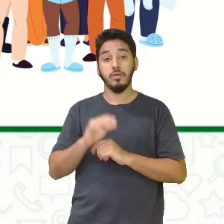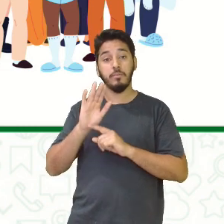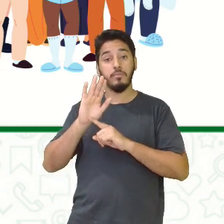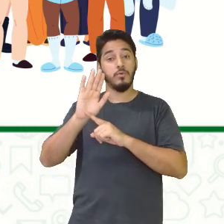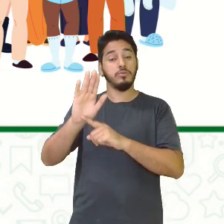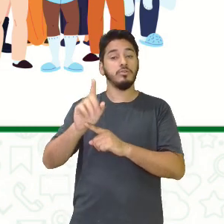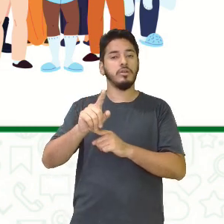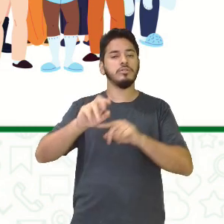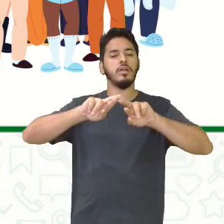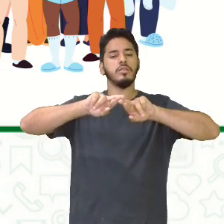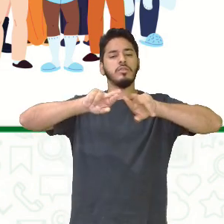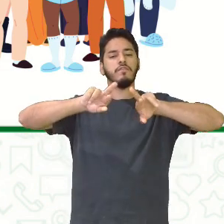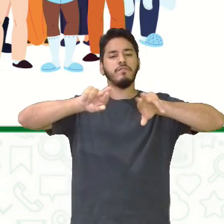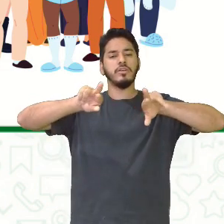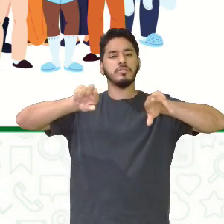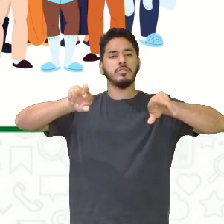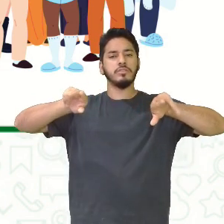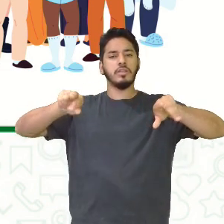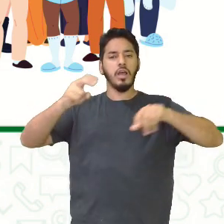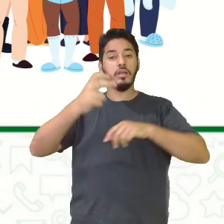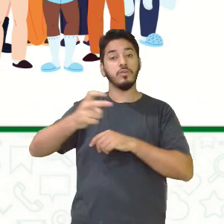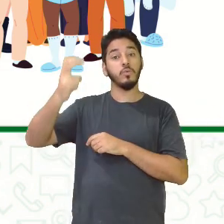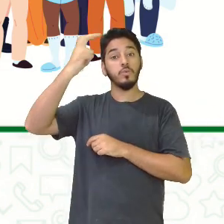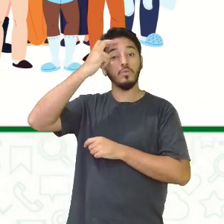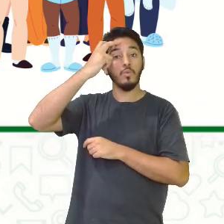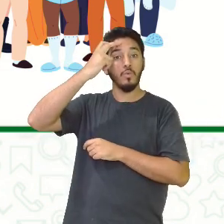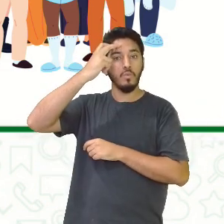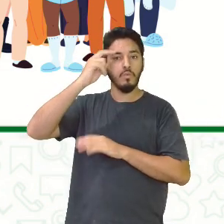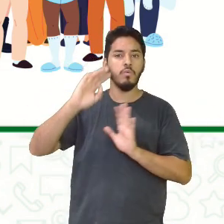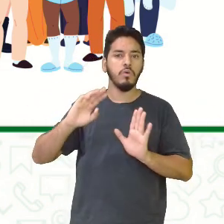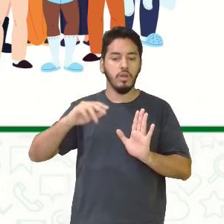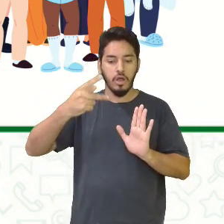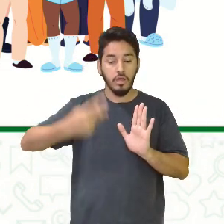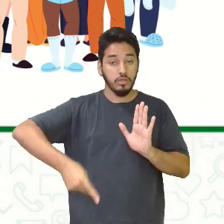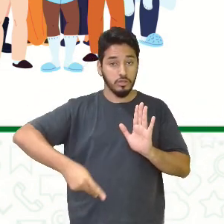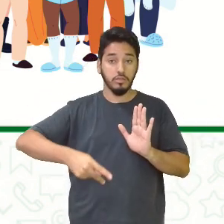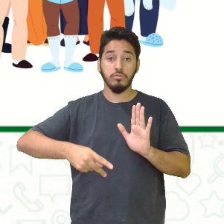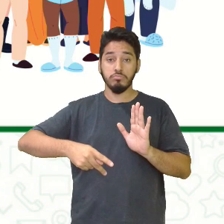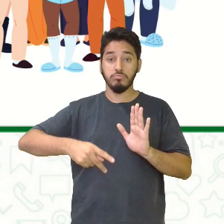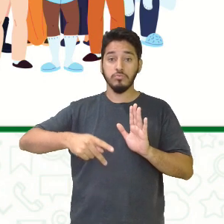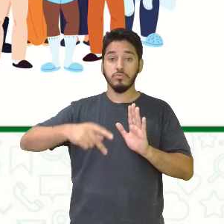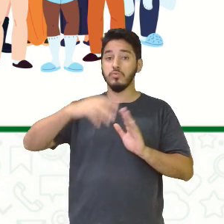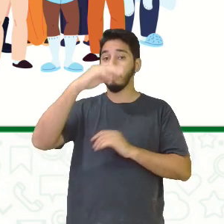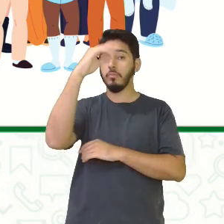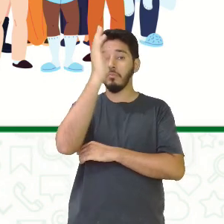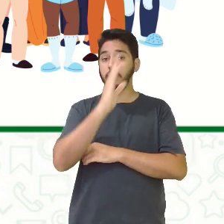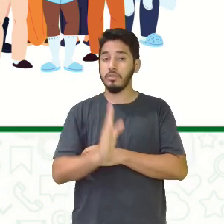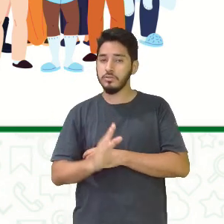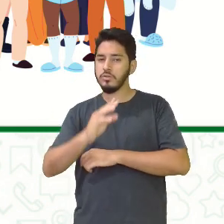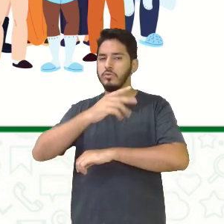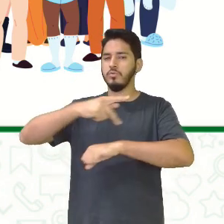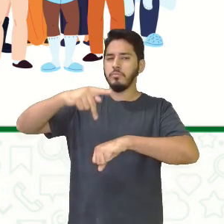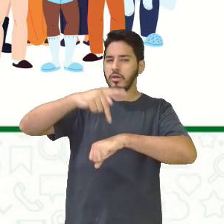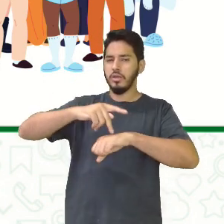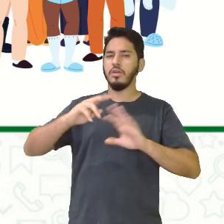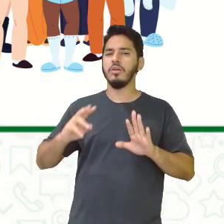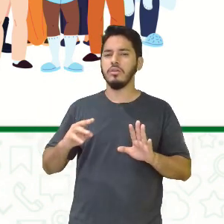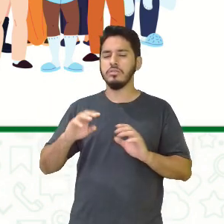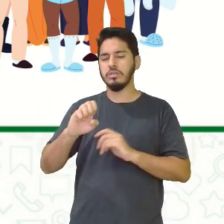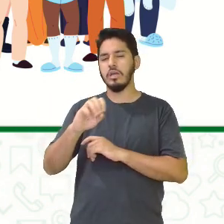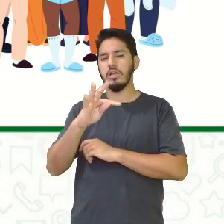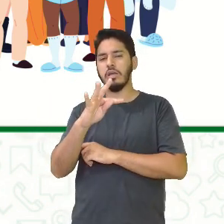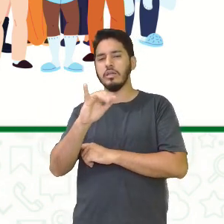essa diversidade cultural que nós temos aqui no nosso Brasil, questões